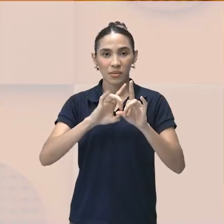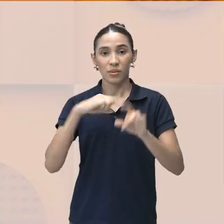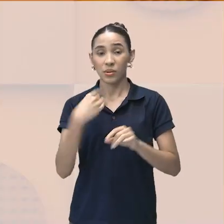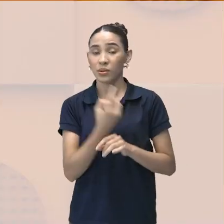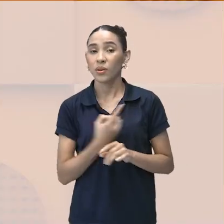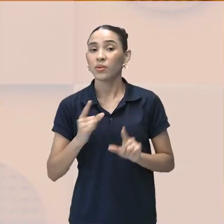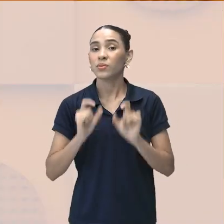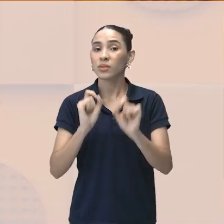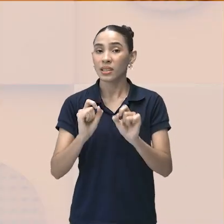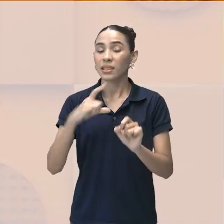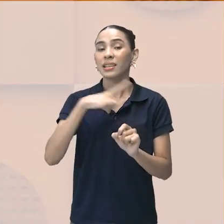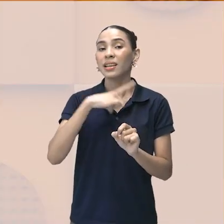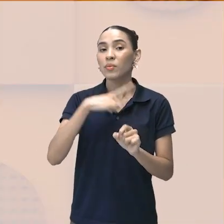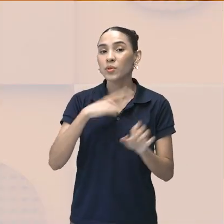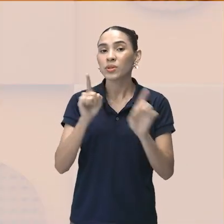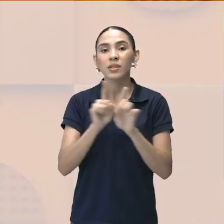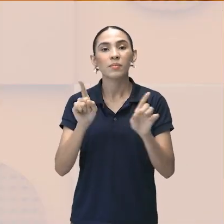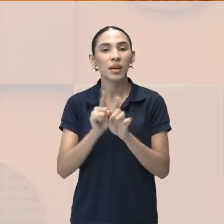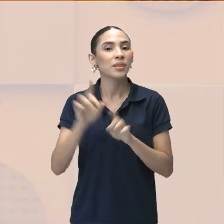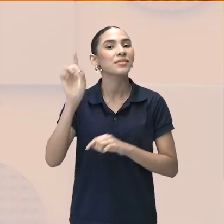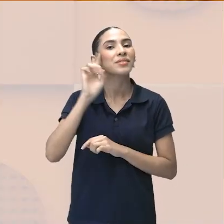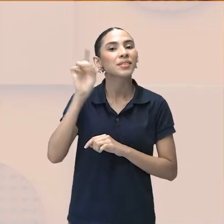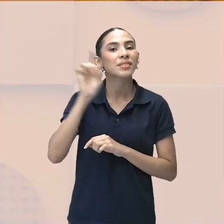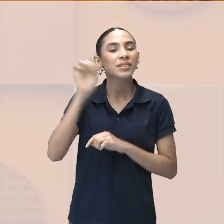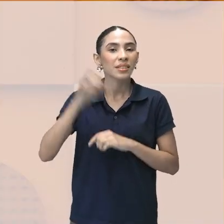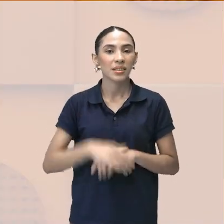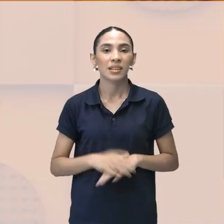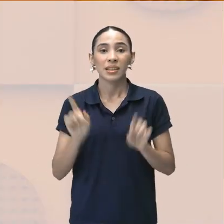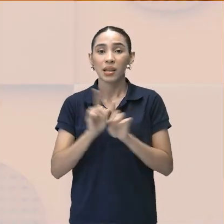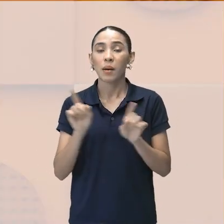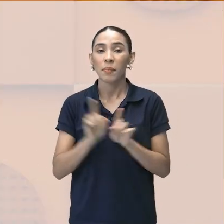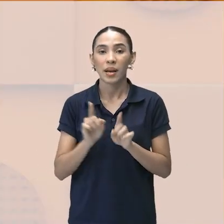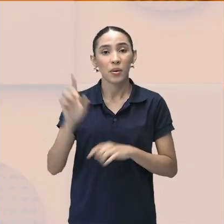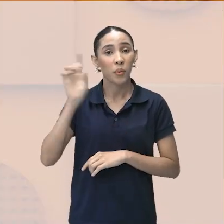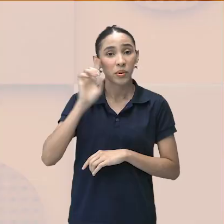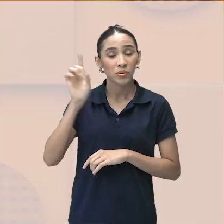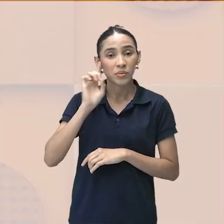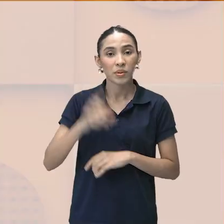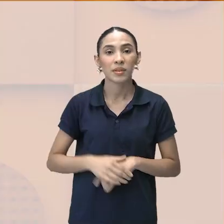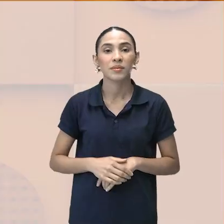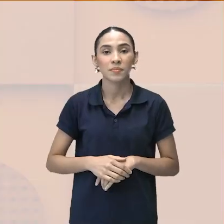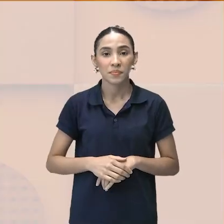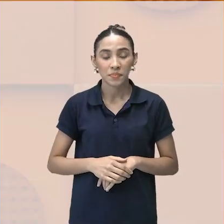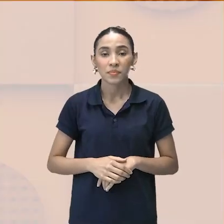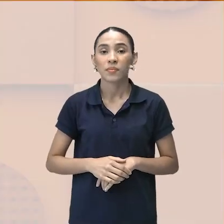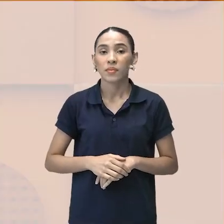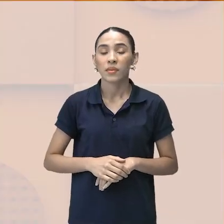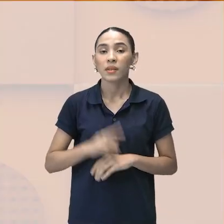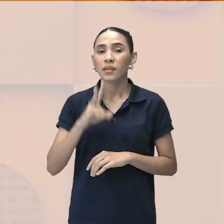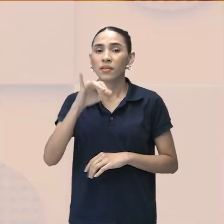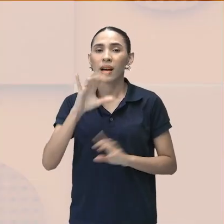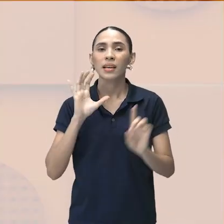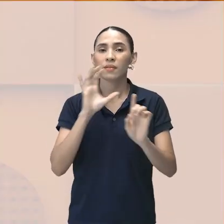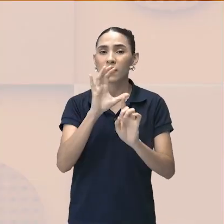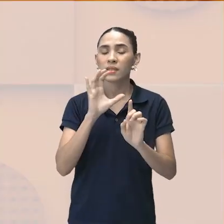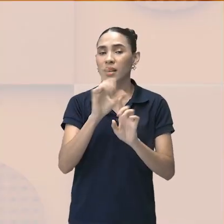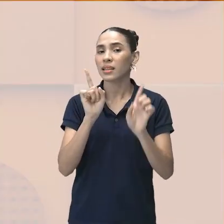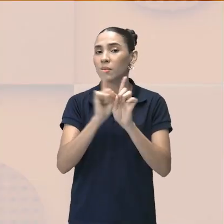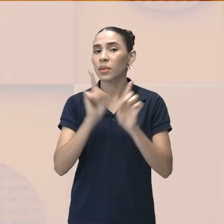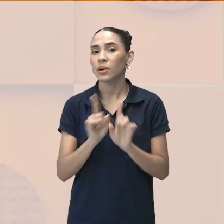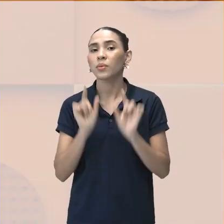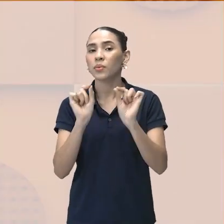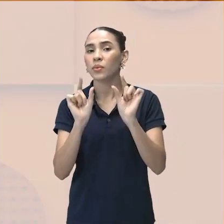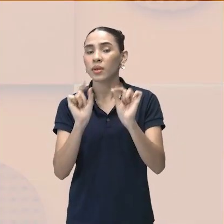nós acabamos tendo no nosso dia a dia, no nosso cotidiano, e isso acaba refletindo, né,